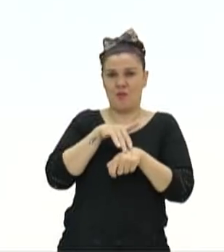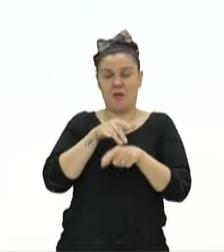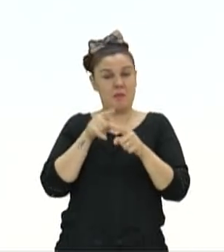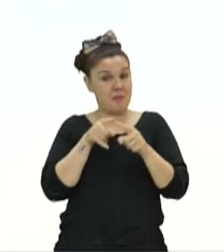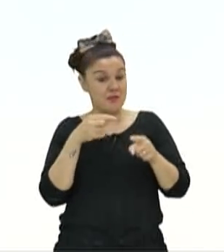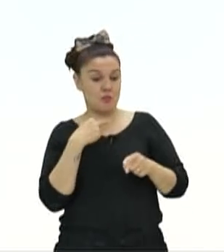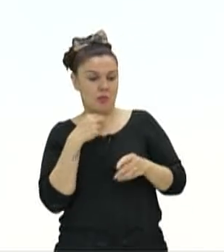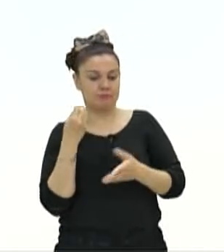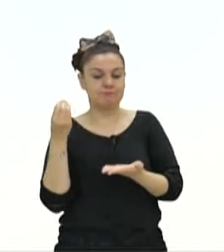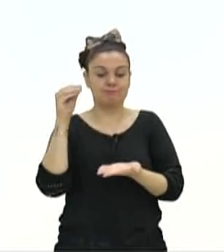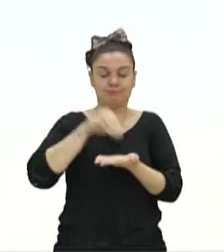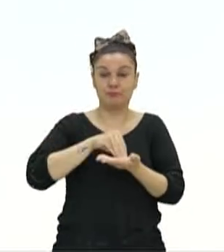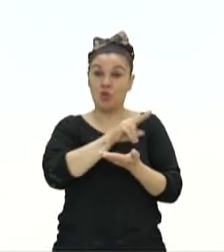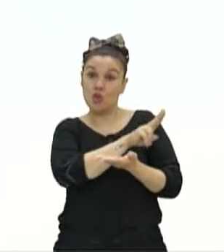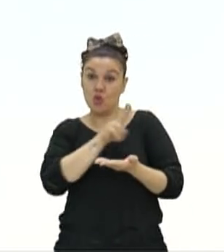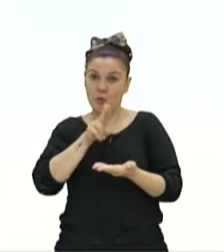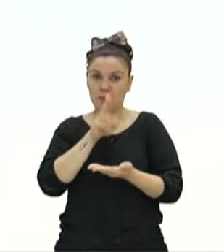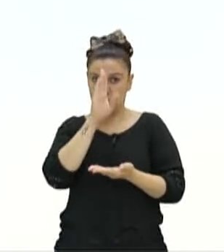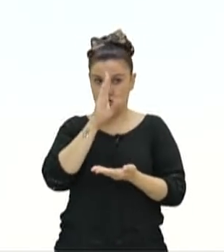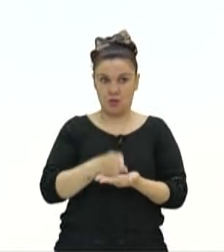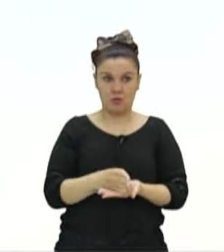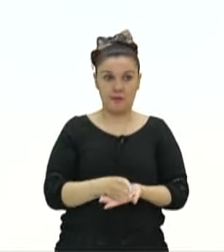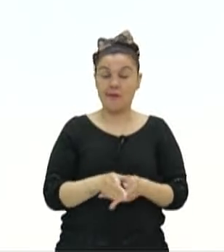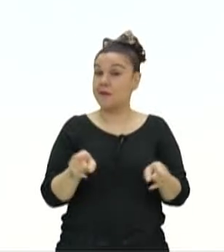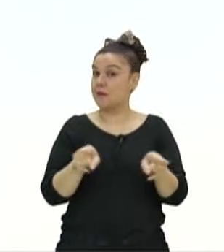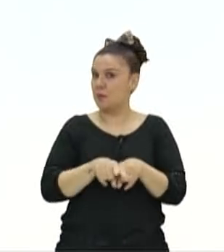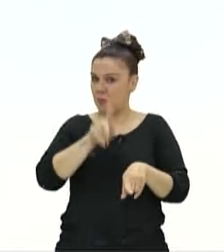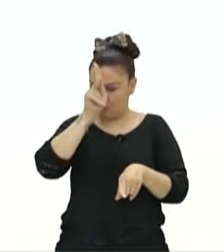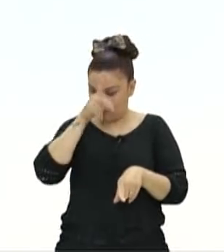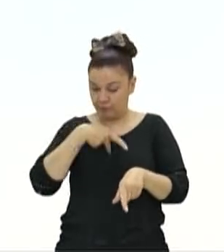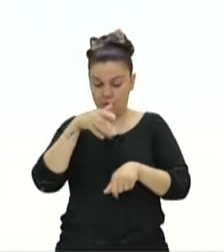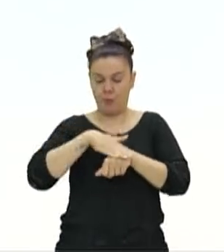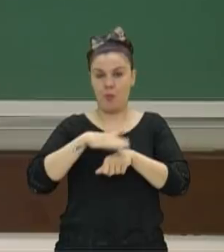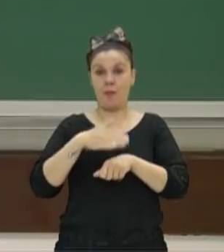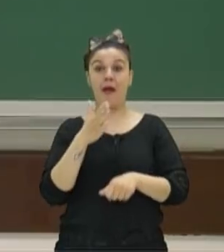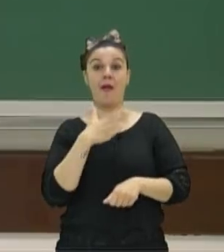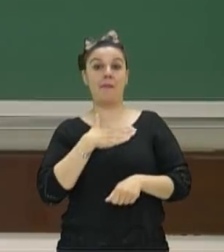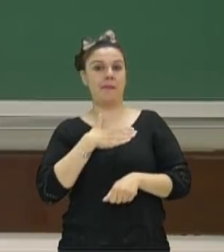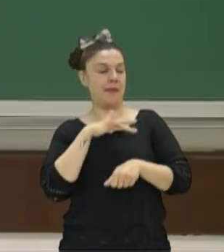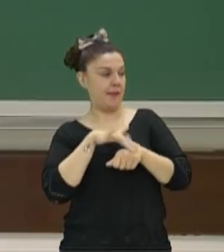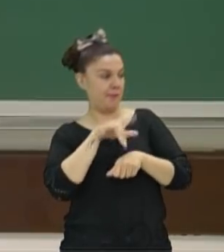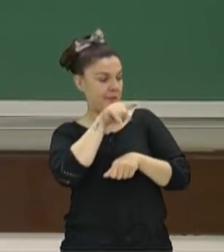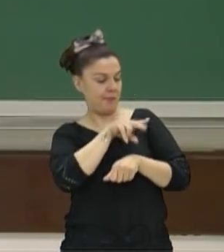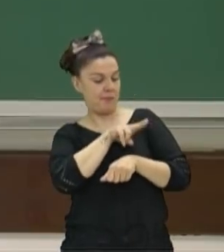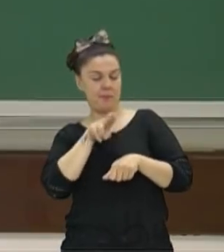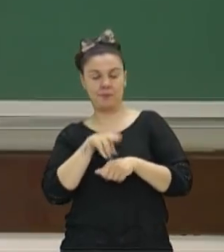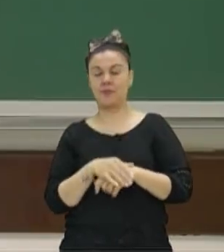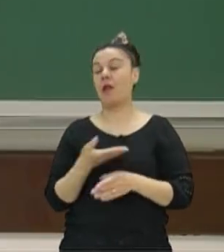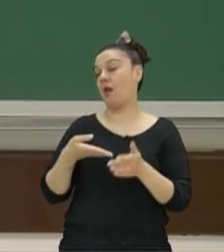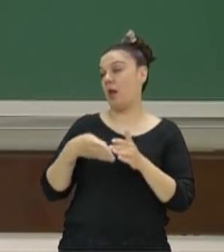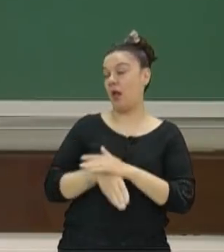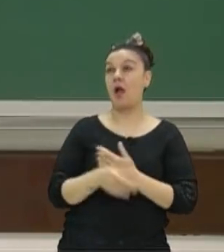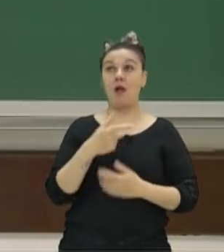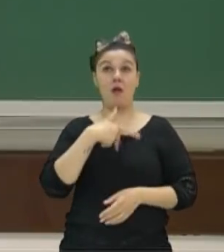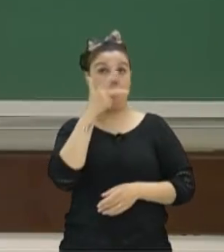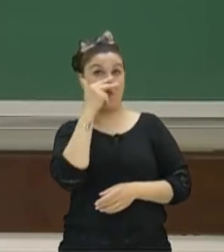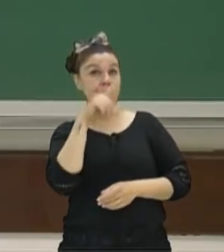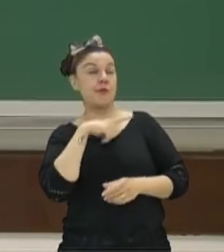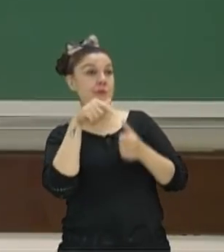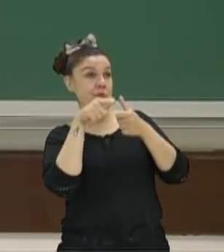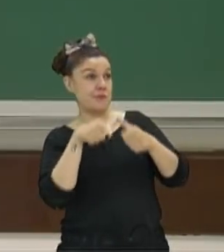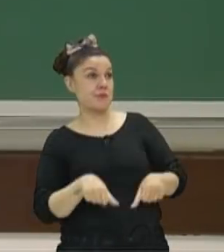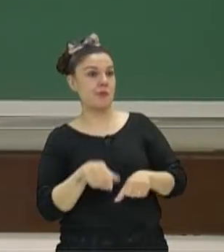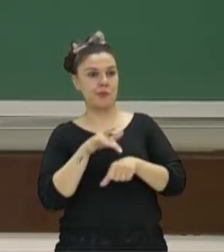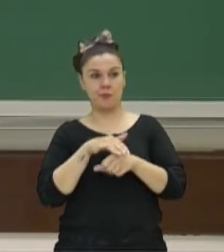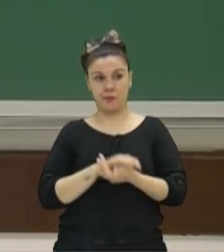gente não pode diagnosticar ninguém e nem se autodiagnosticar, tá? Tem muita gente que tem essa mania, né? Eu acho que eu estou